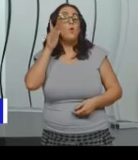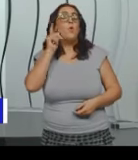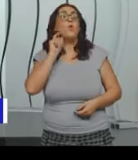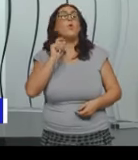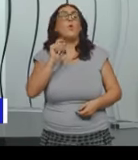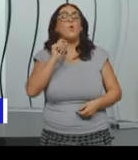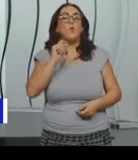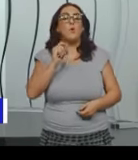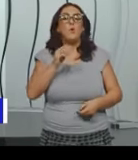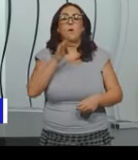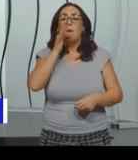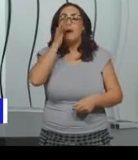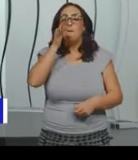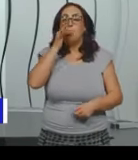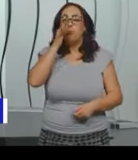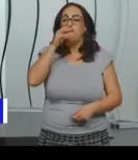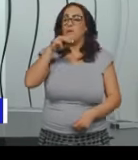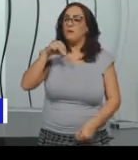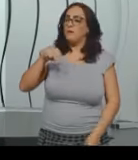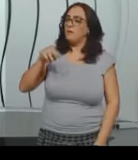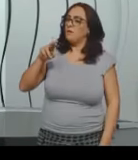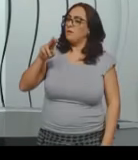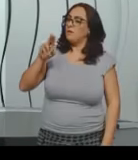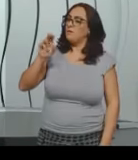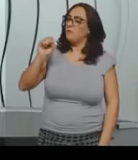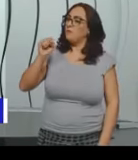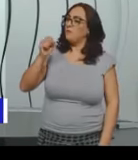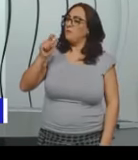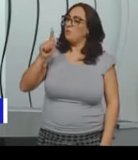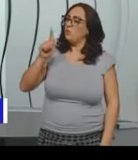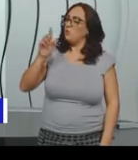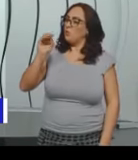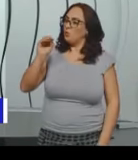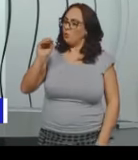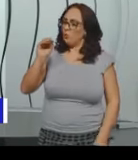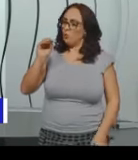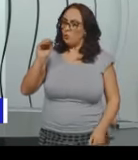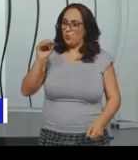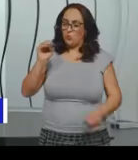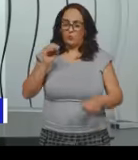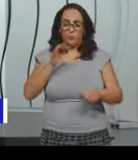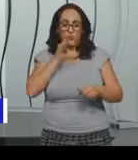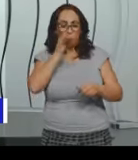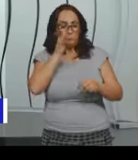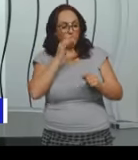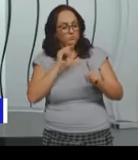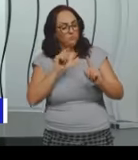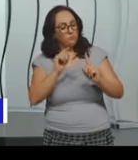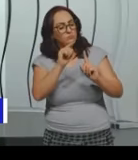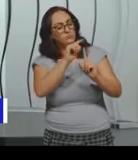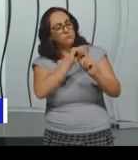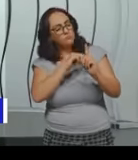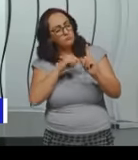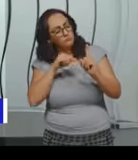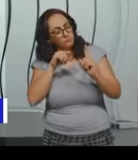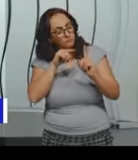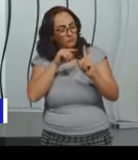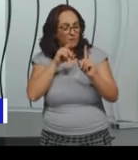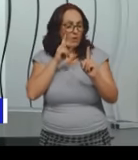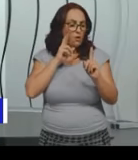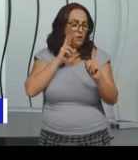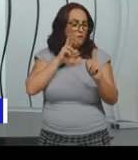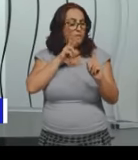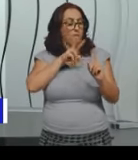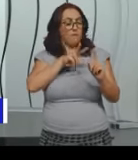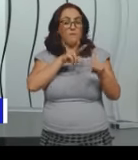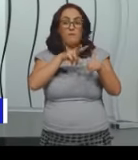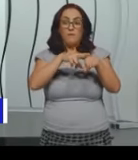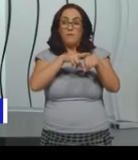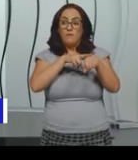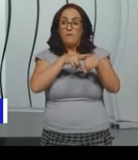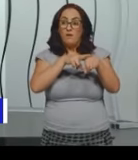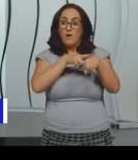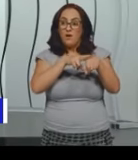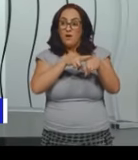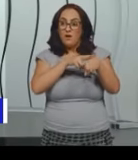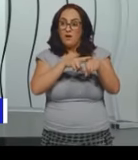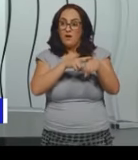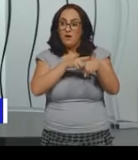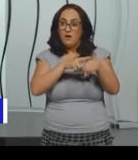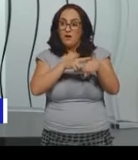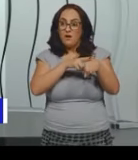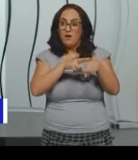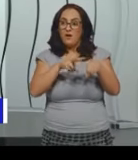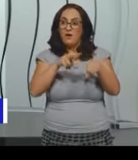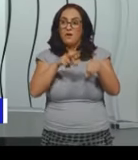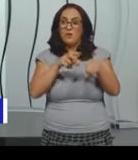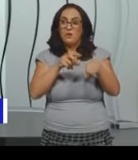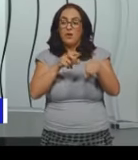briófita, a parte verdinha que eu estou observando, que eu estou vendo, vai ser a fase gametófito. Então, a